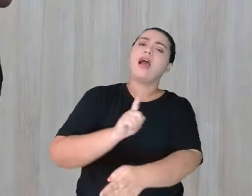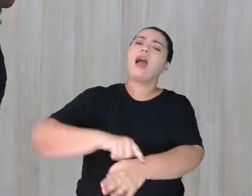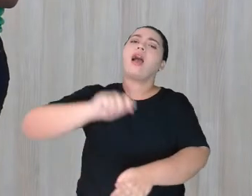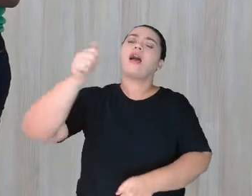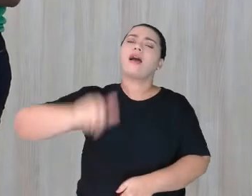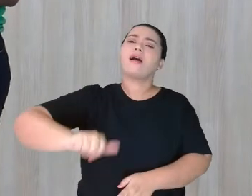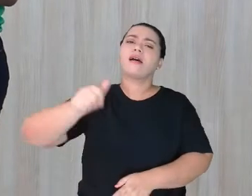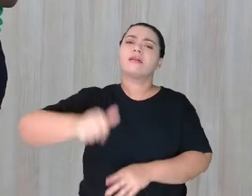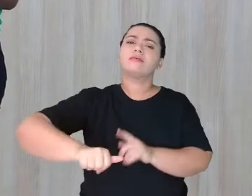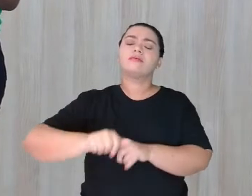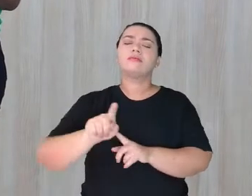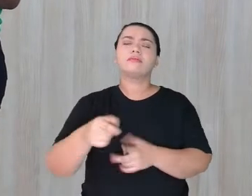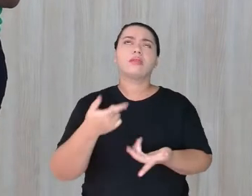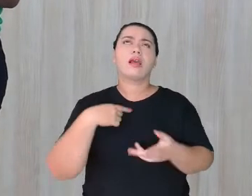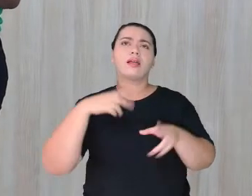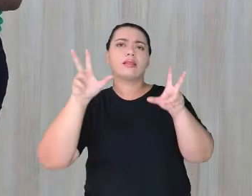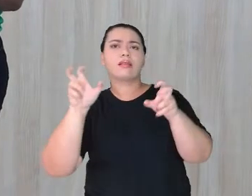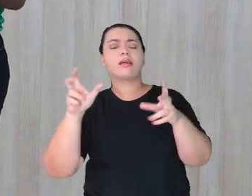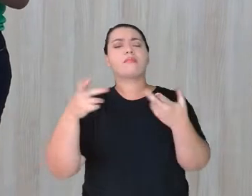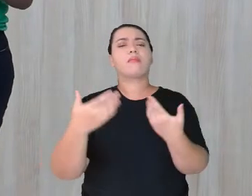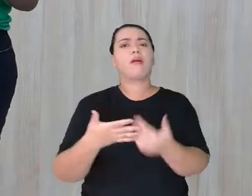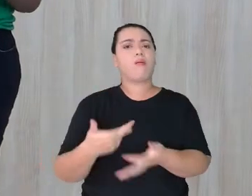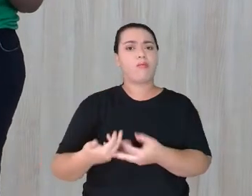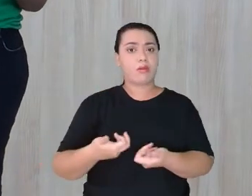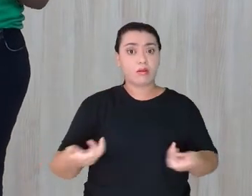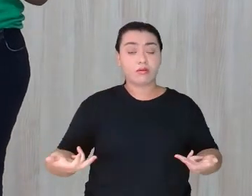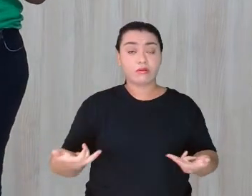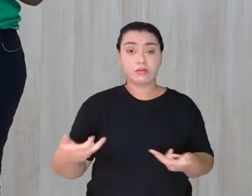se tem sobre o tema, sobre alguma coisa e que